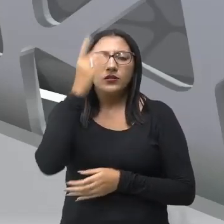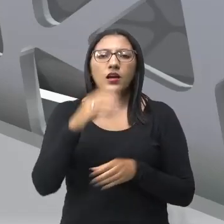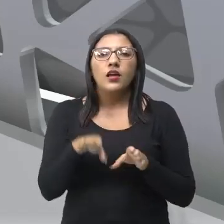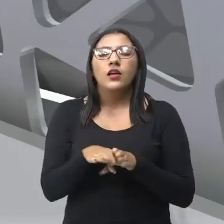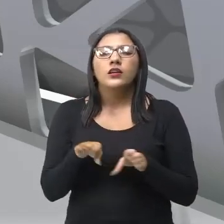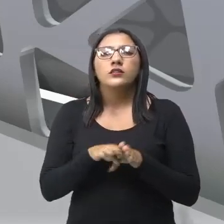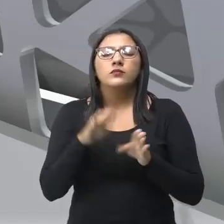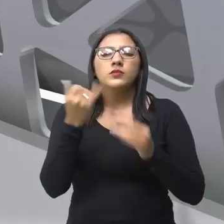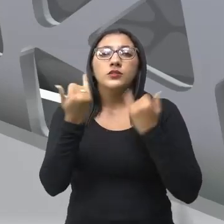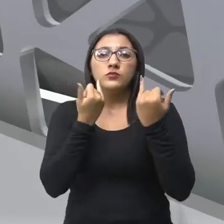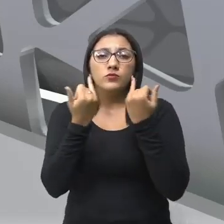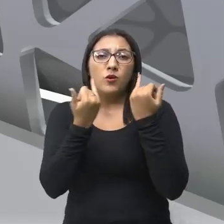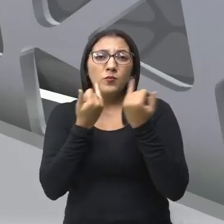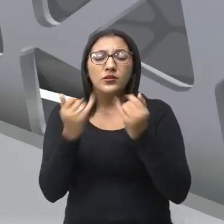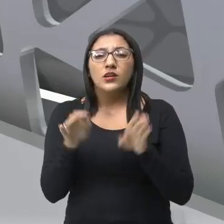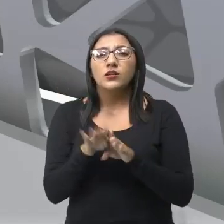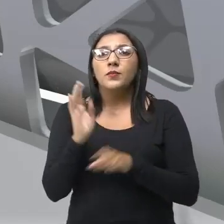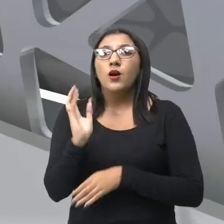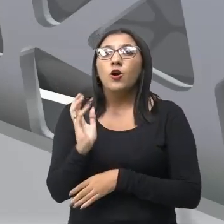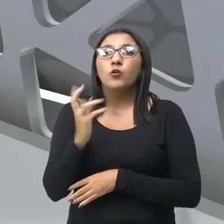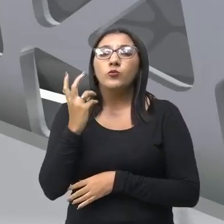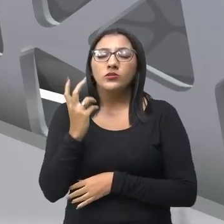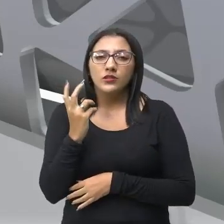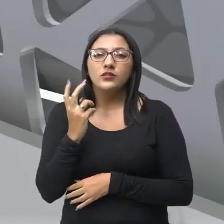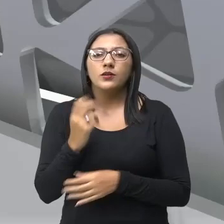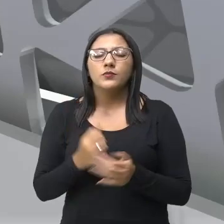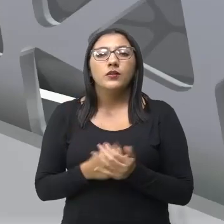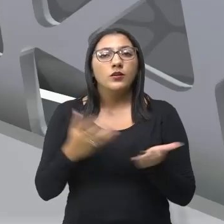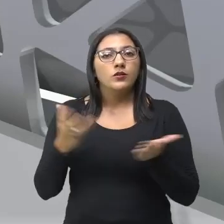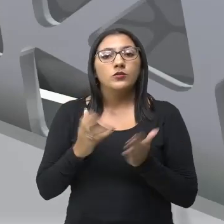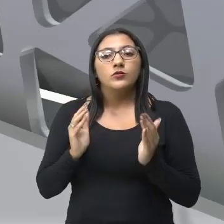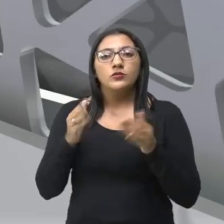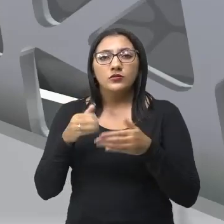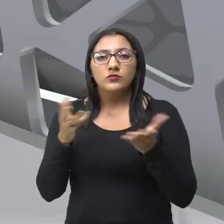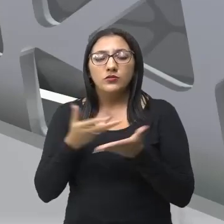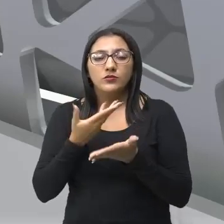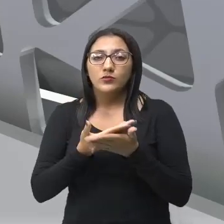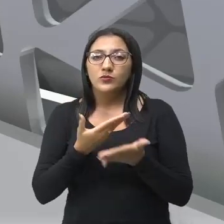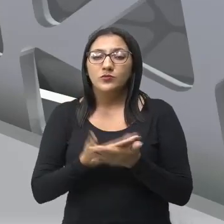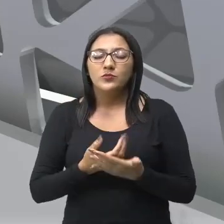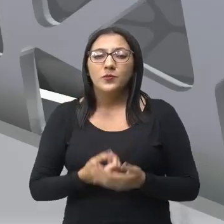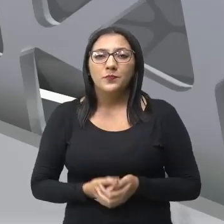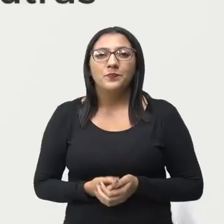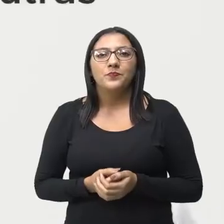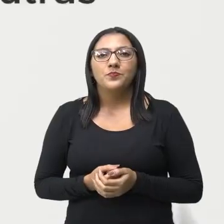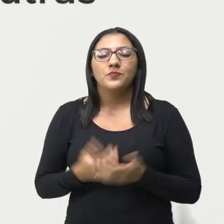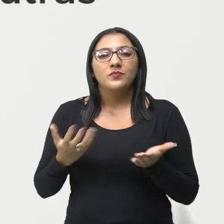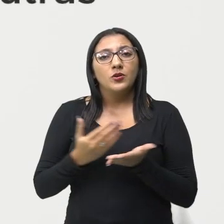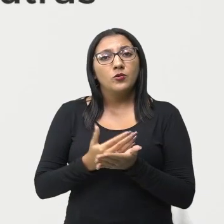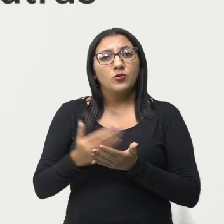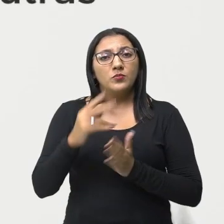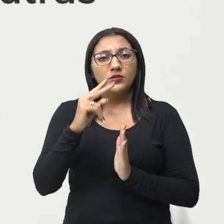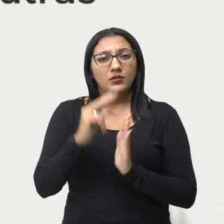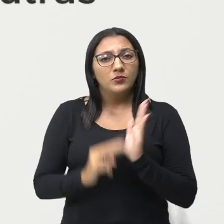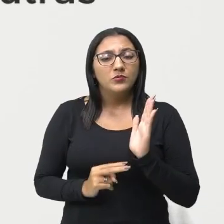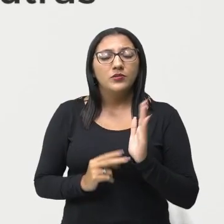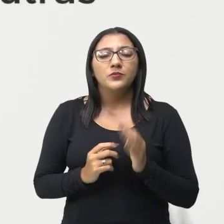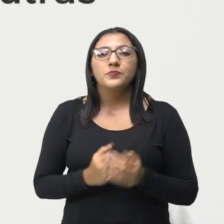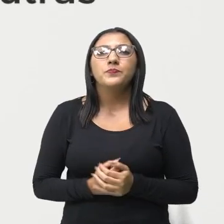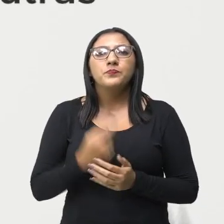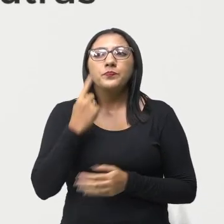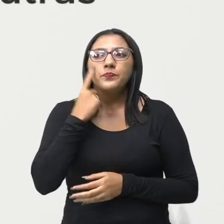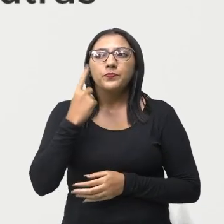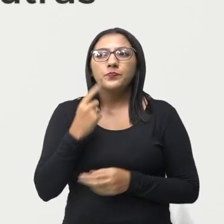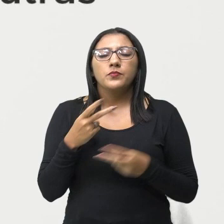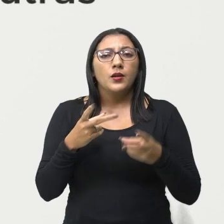ideias, informações, fatos secundários que nós iremos refletir durante a nossa aula. Então, começamos com o nosso texto. Observe